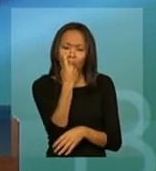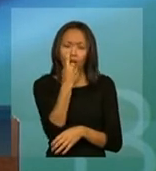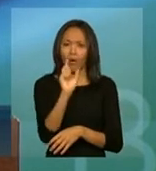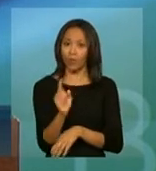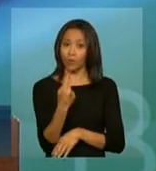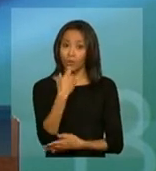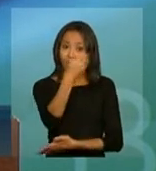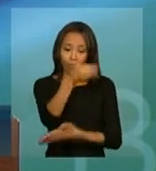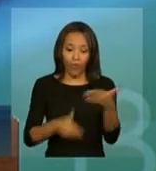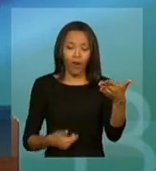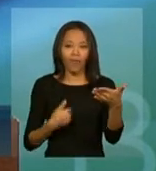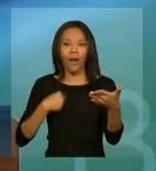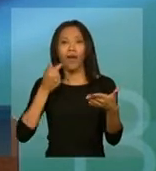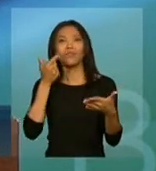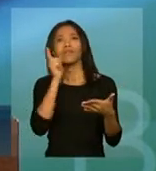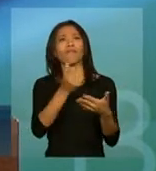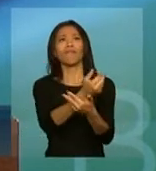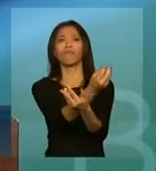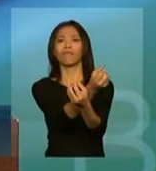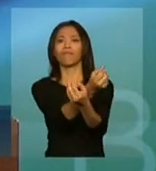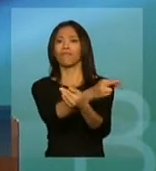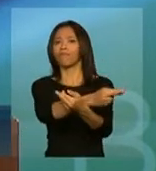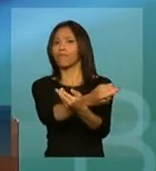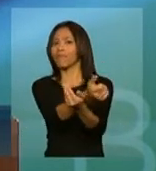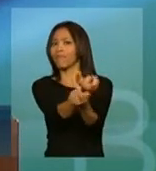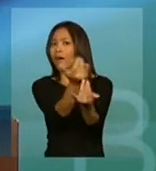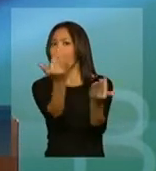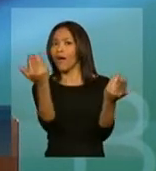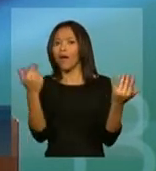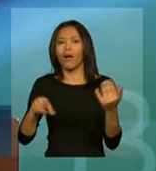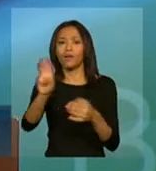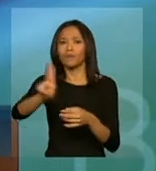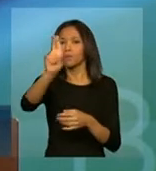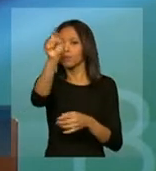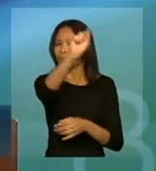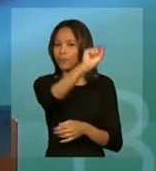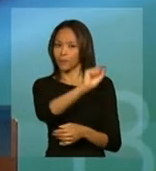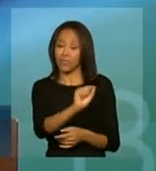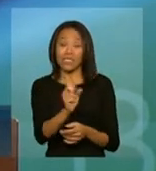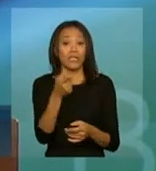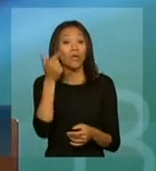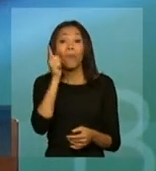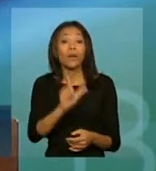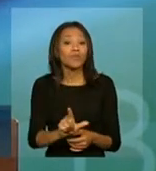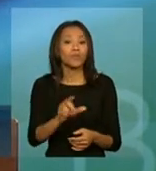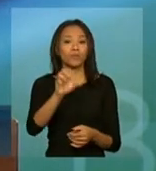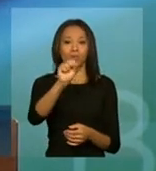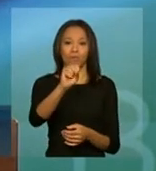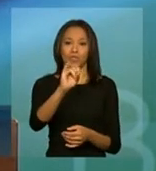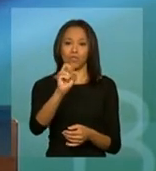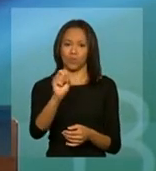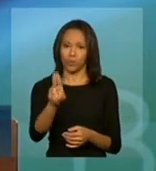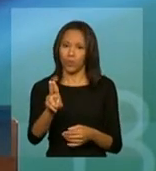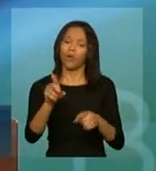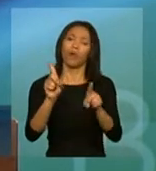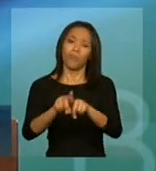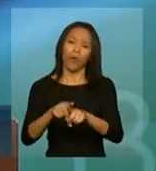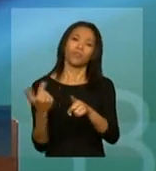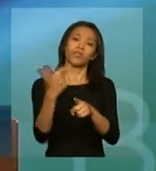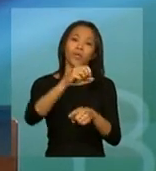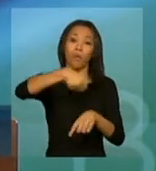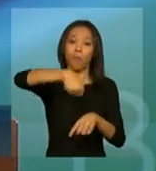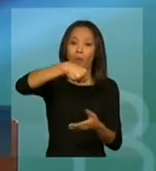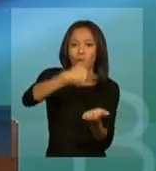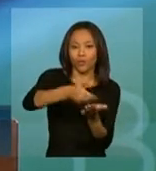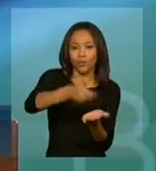Enem, ele tem hoje através do SISU. E se ele não passou no SISU, ele pode disputar a bolsa do ProUni. Se ele não entrou no